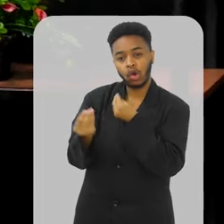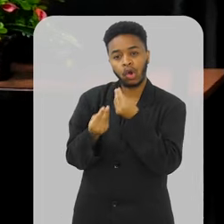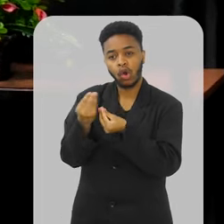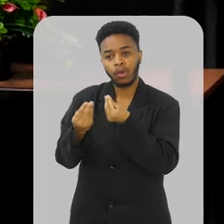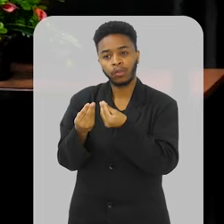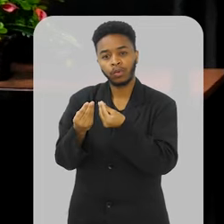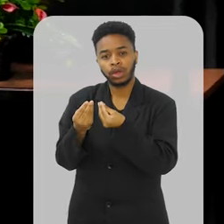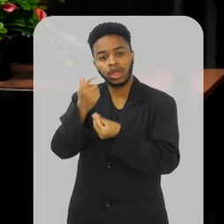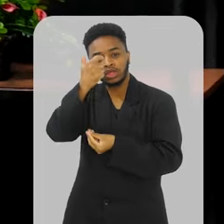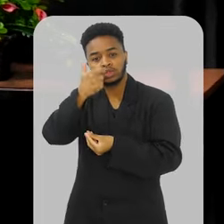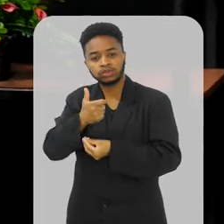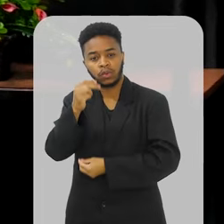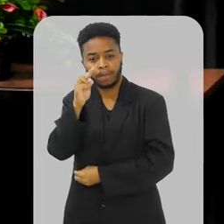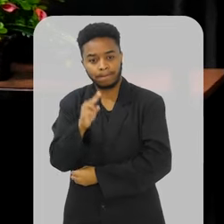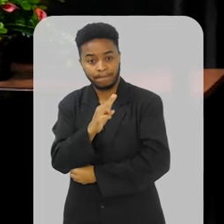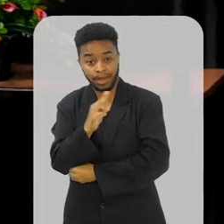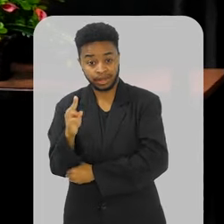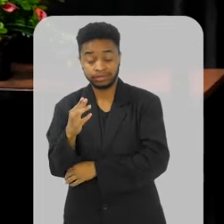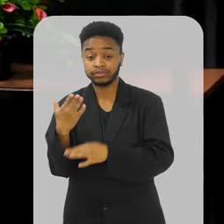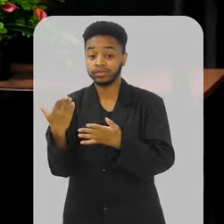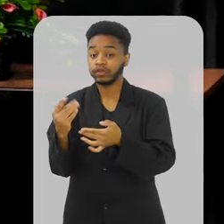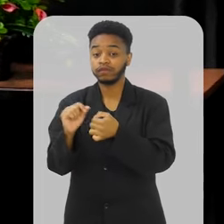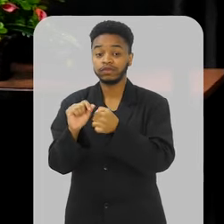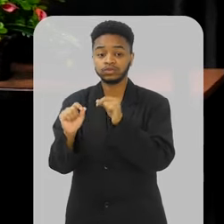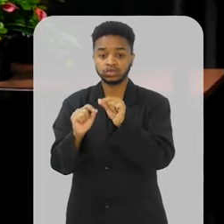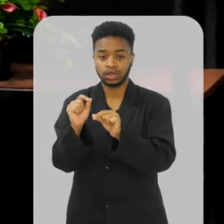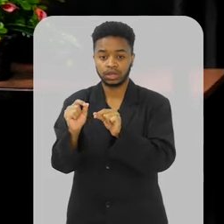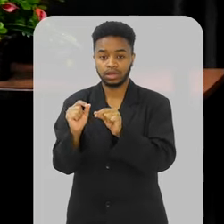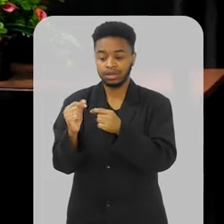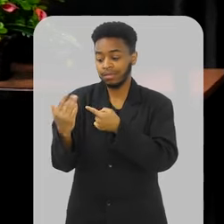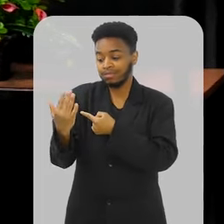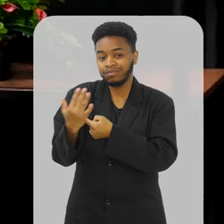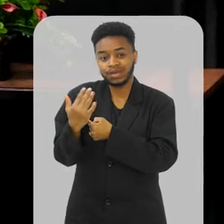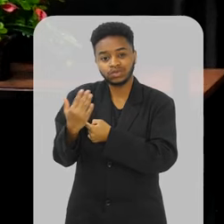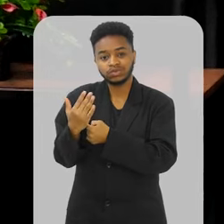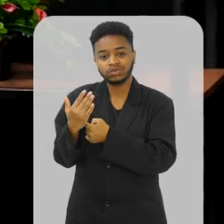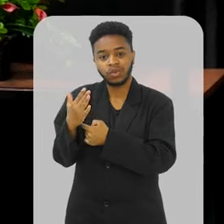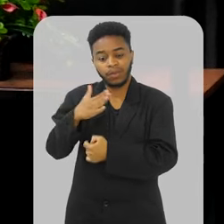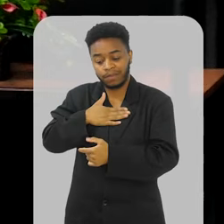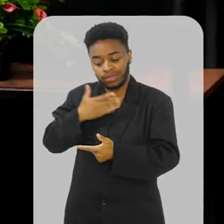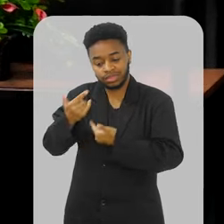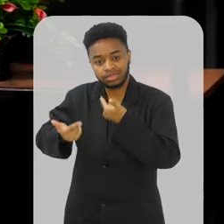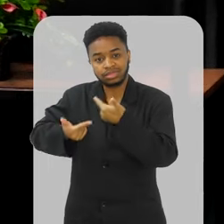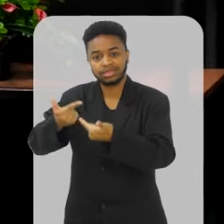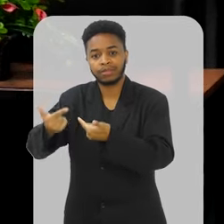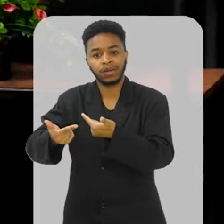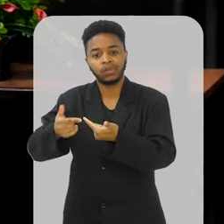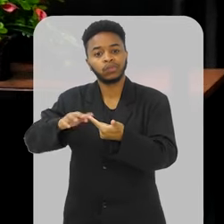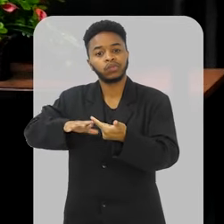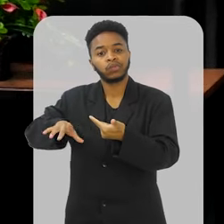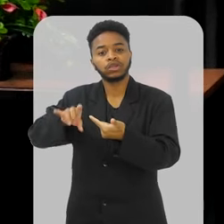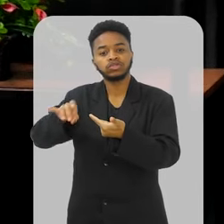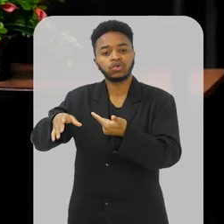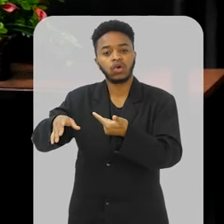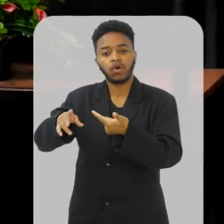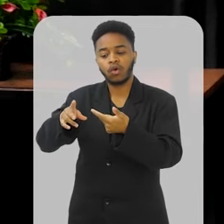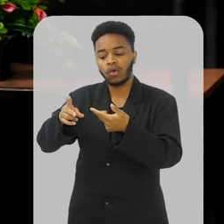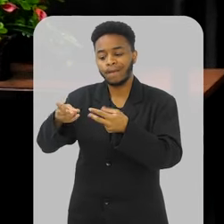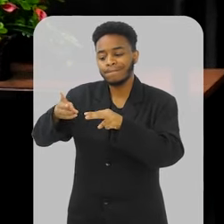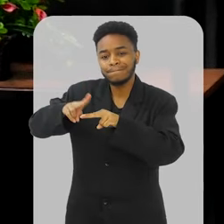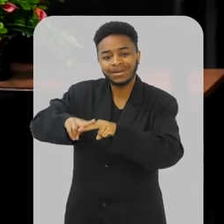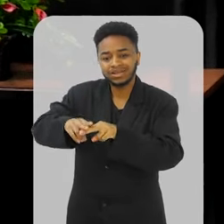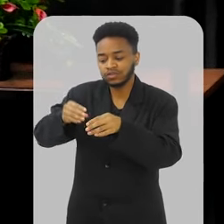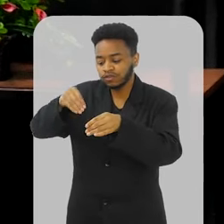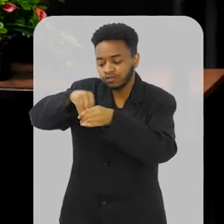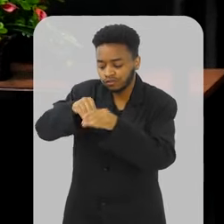padre Então ele me levou a a fazer com que o meu sacerdócio ele não ficasse apenas preso